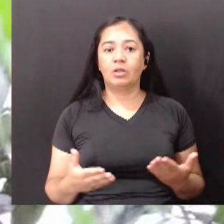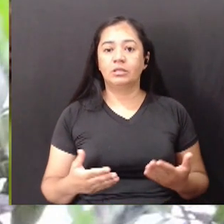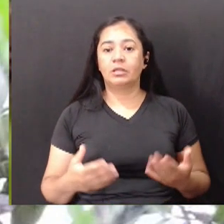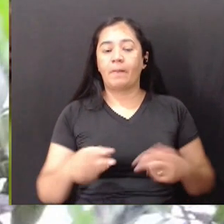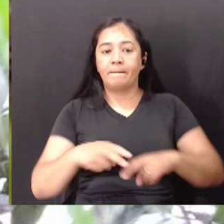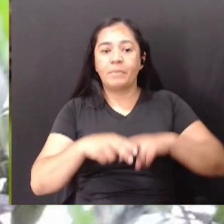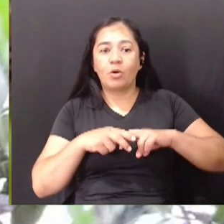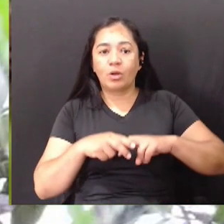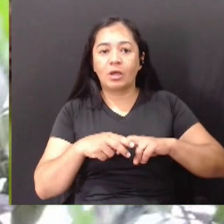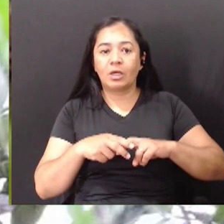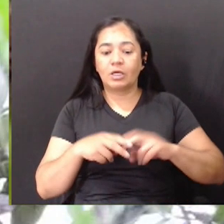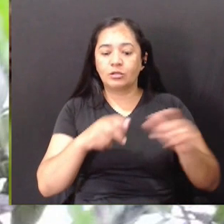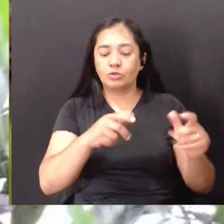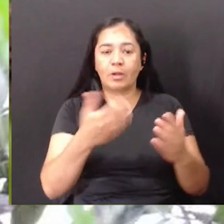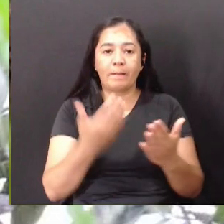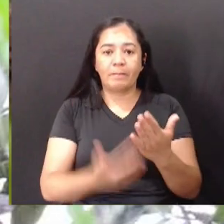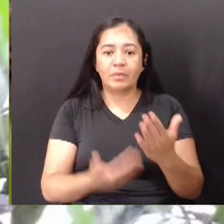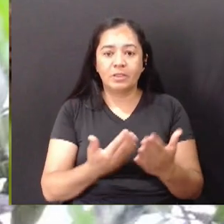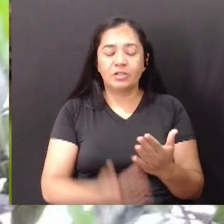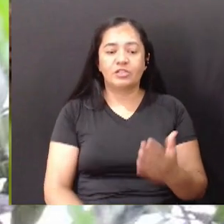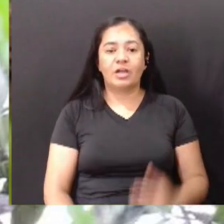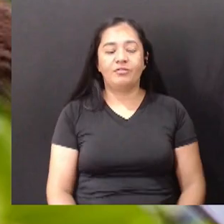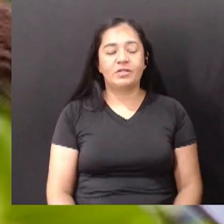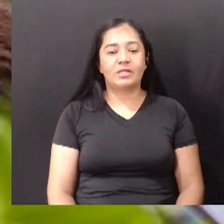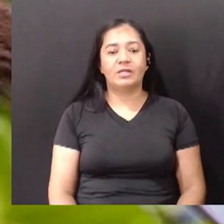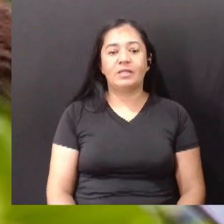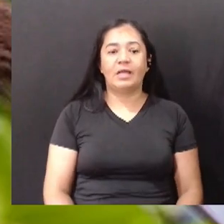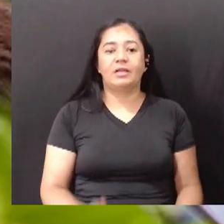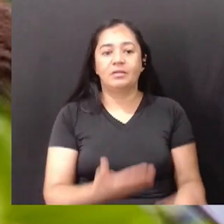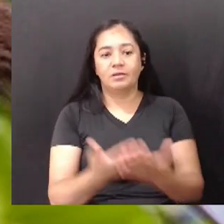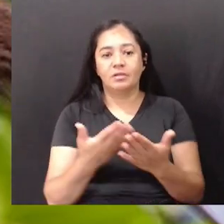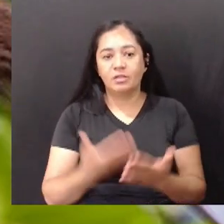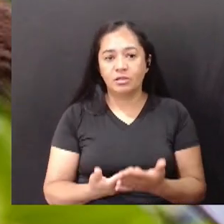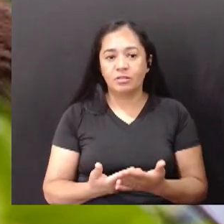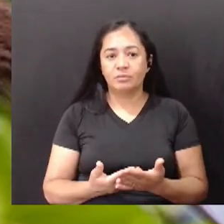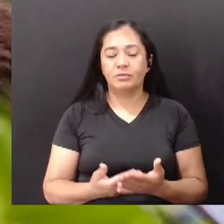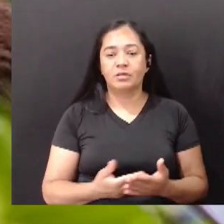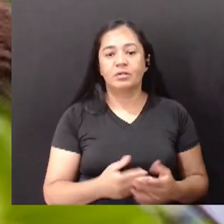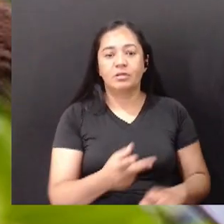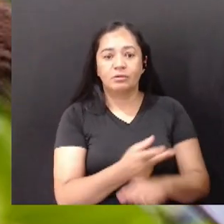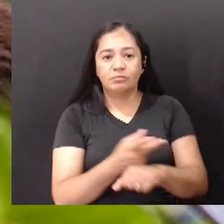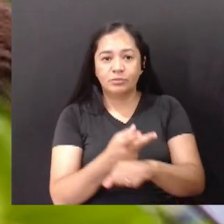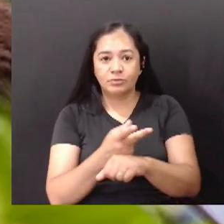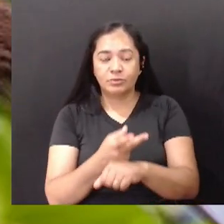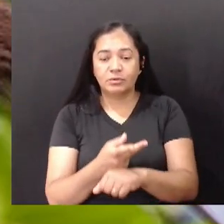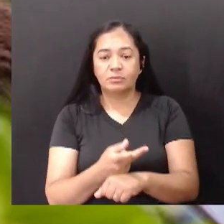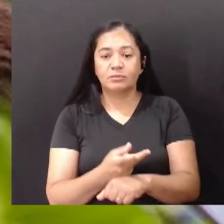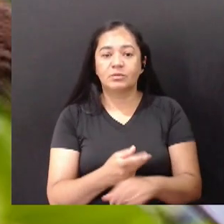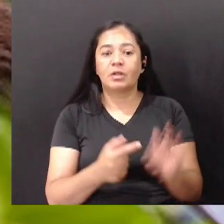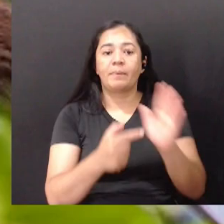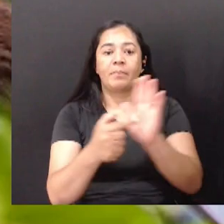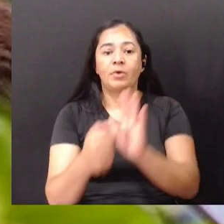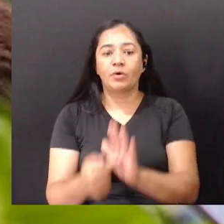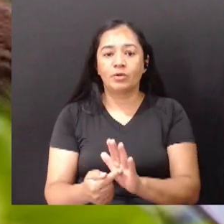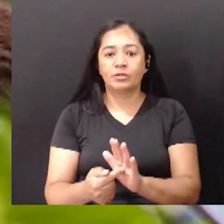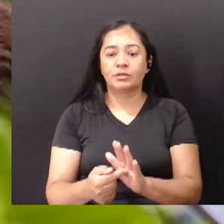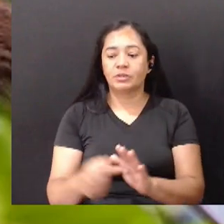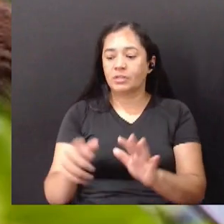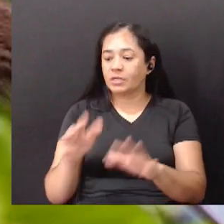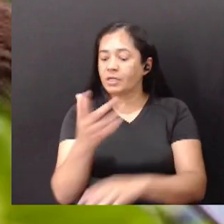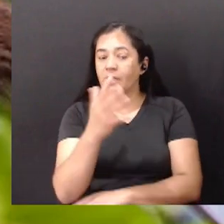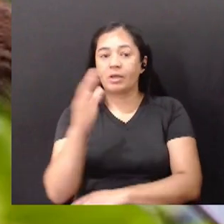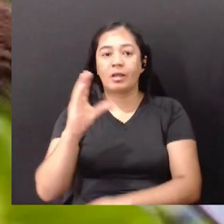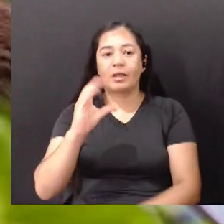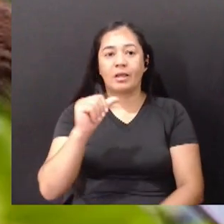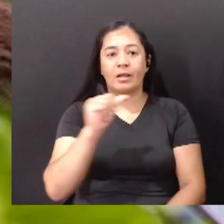está sob ameaça devido à perda de habitat. Um estudo na revista regional Environmental Change aponta